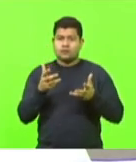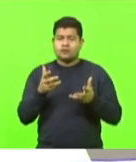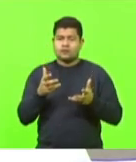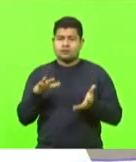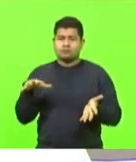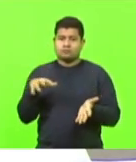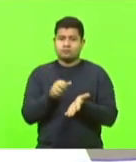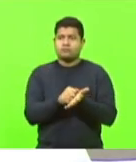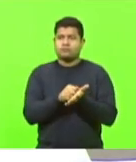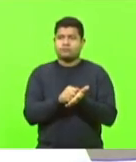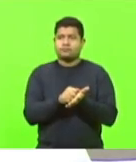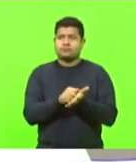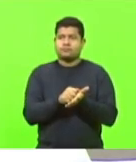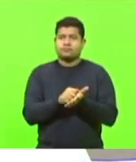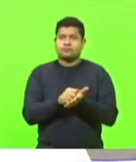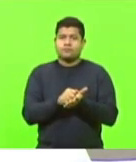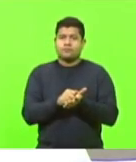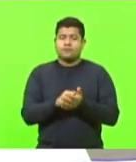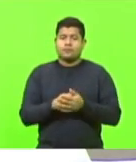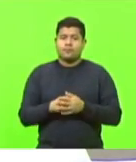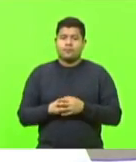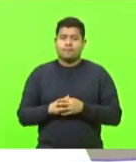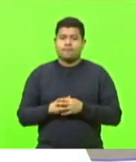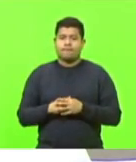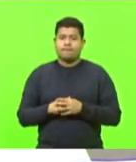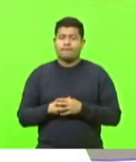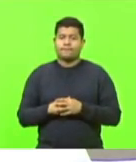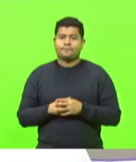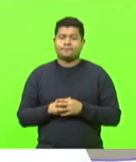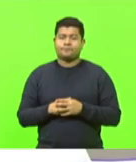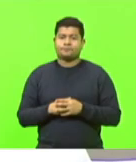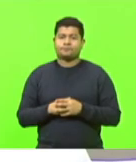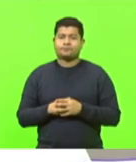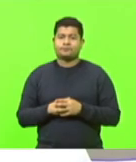uso da palavra em explicações pessoais?